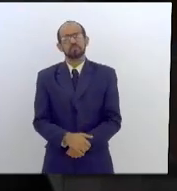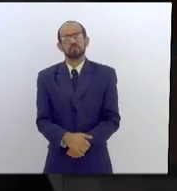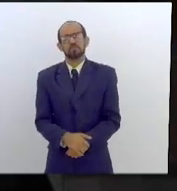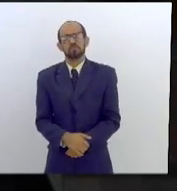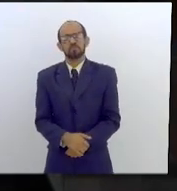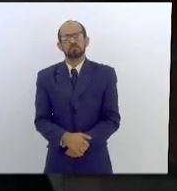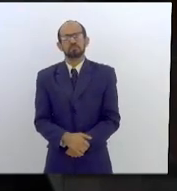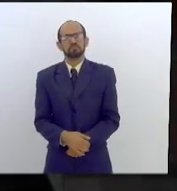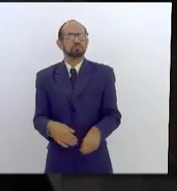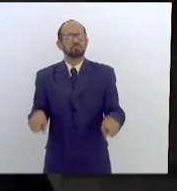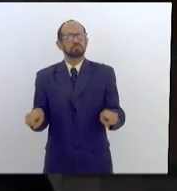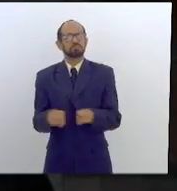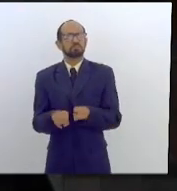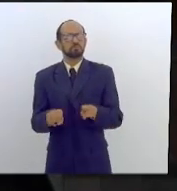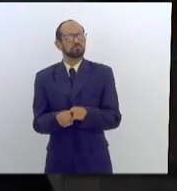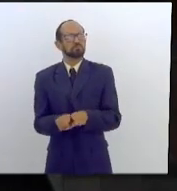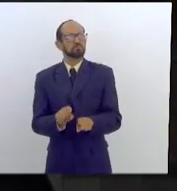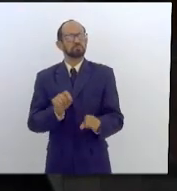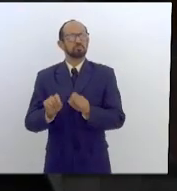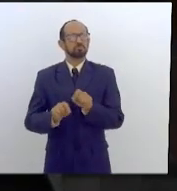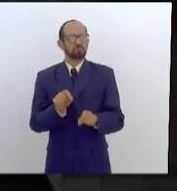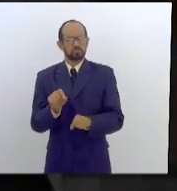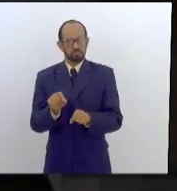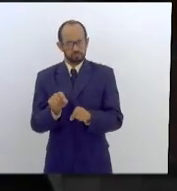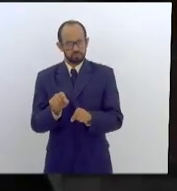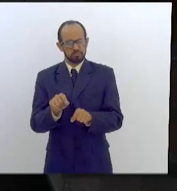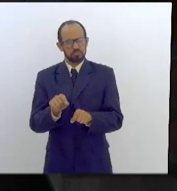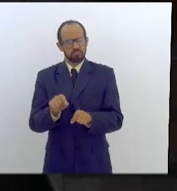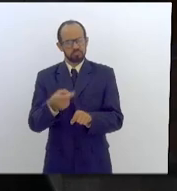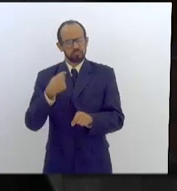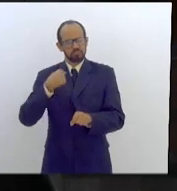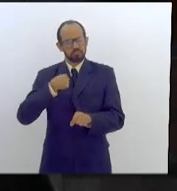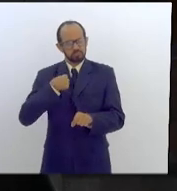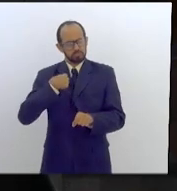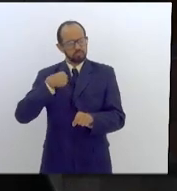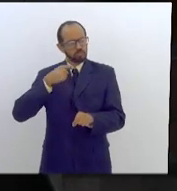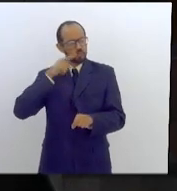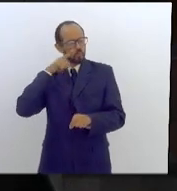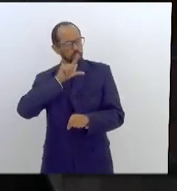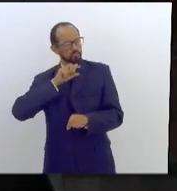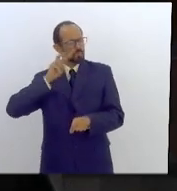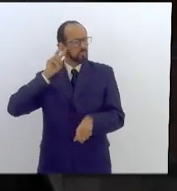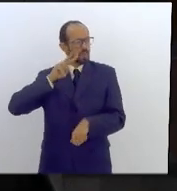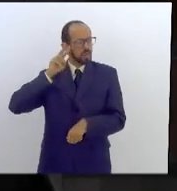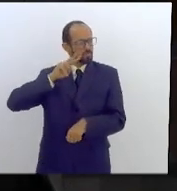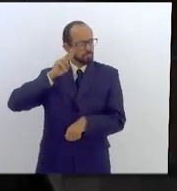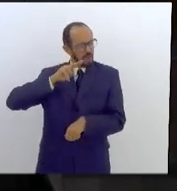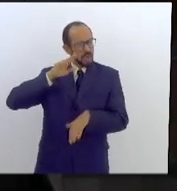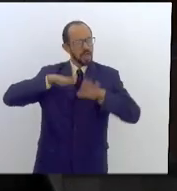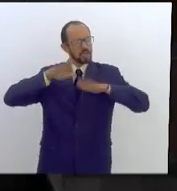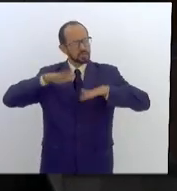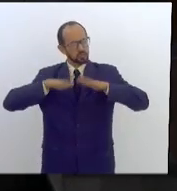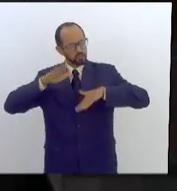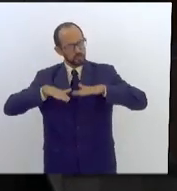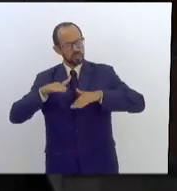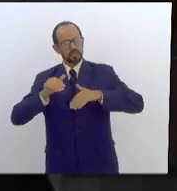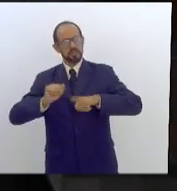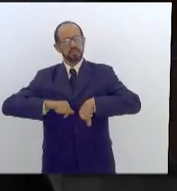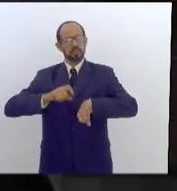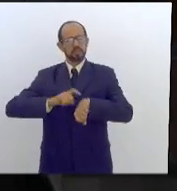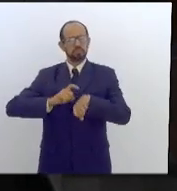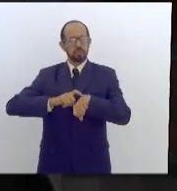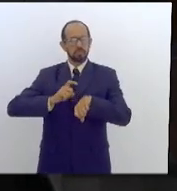e também volte meia eu consigo me lembrar sobre esses tempos que nós estamos vivendo